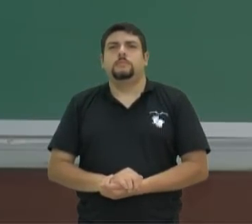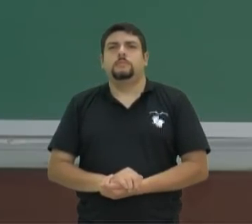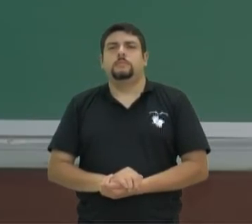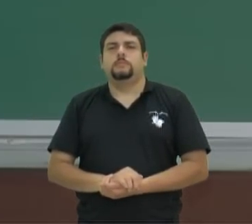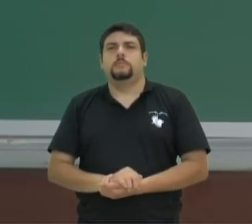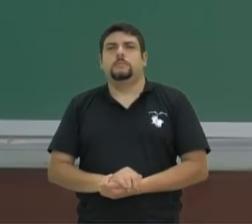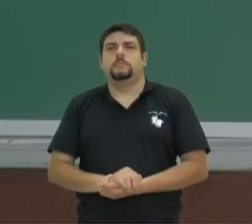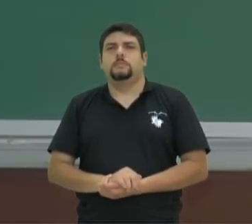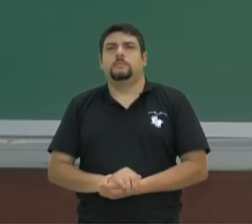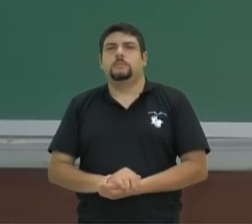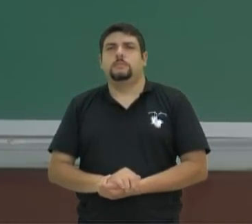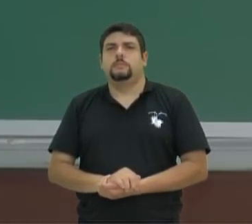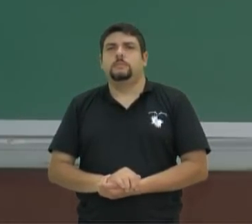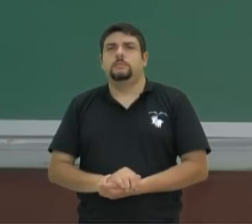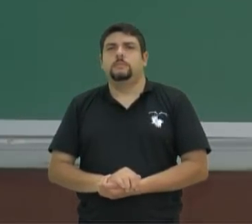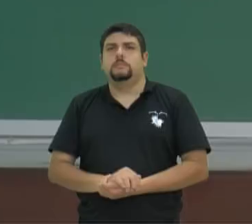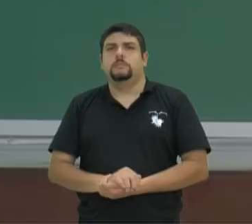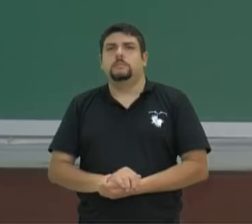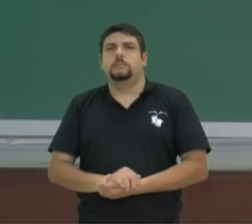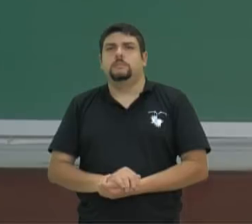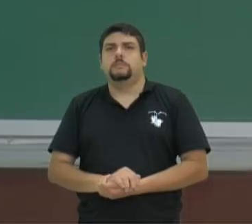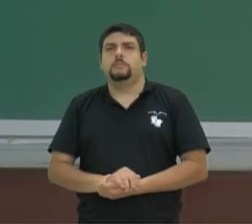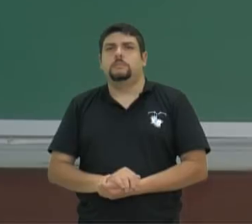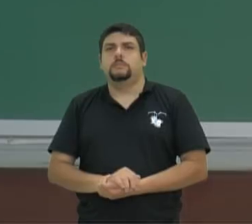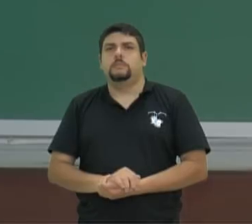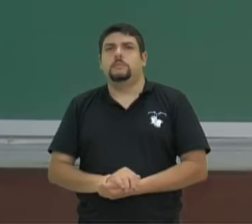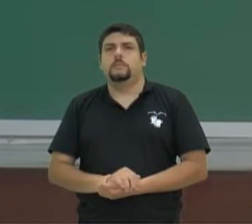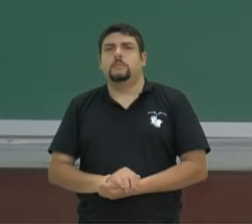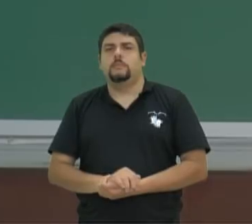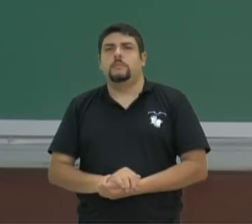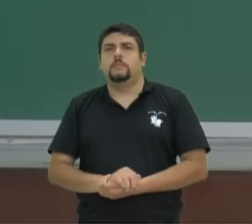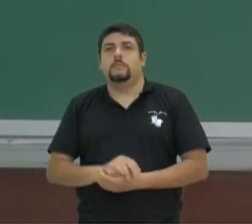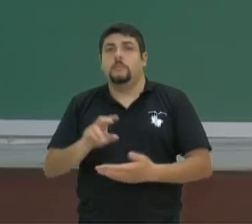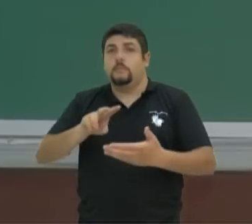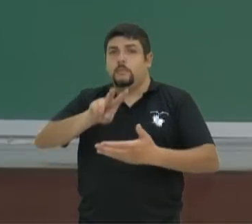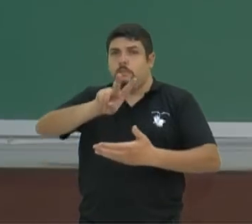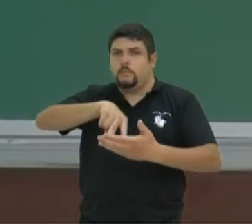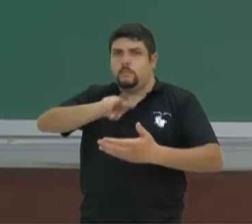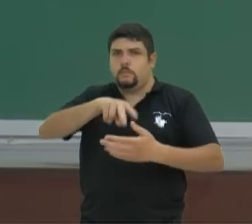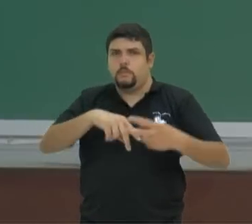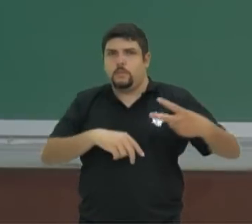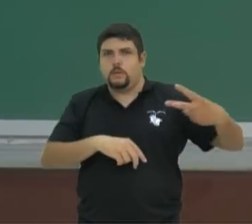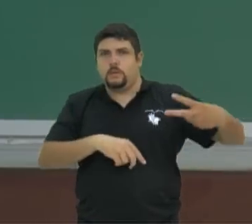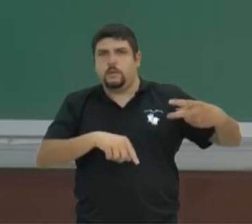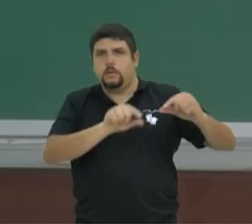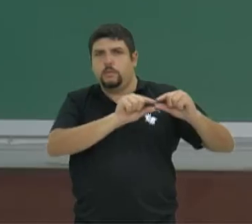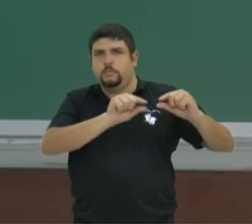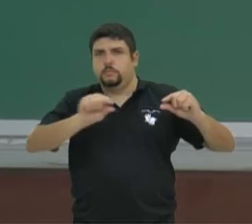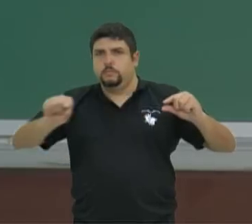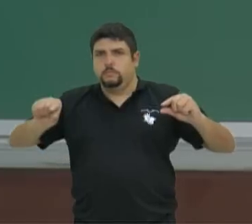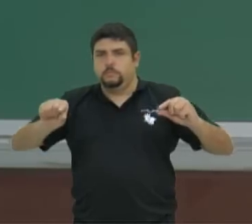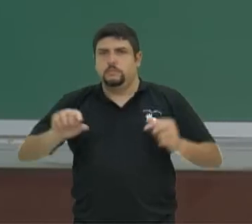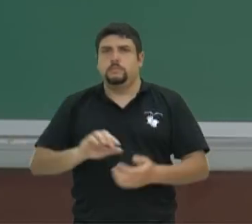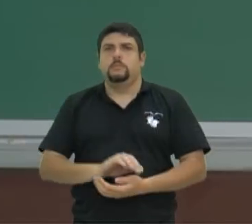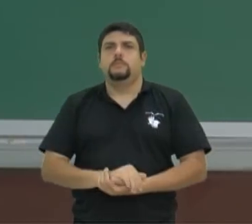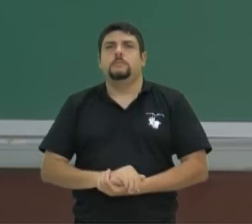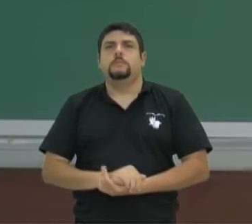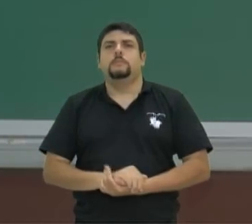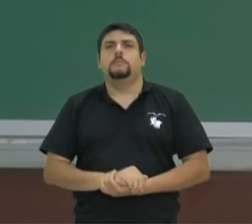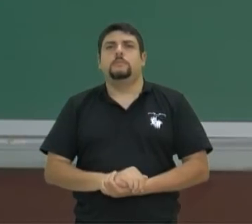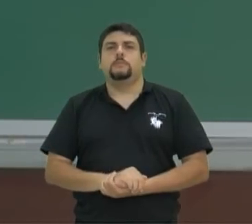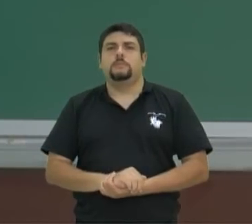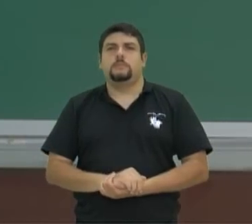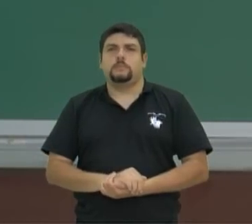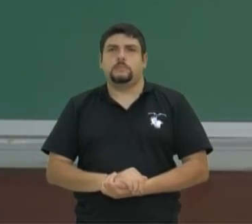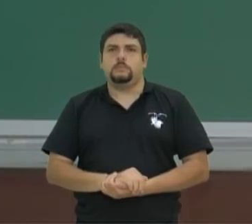4, 4 e 4. A segunda sequência é 1, 2, 2, 3,